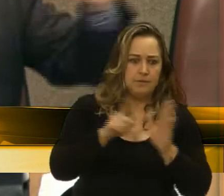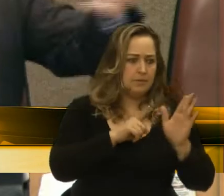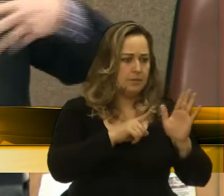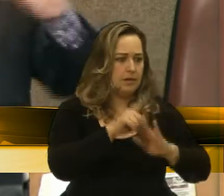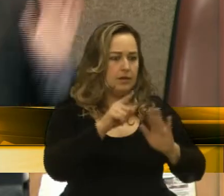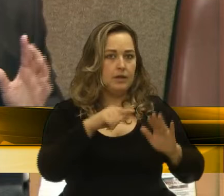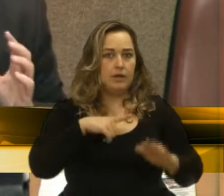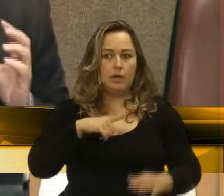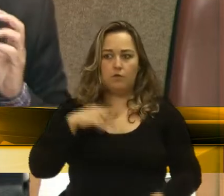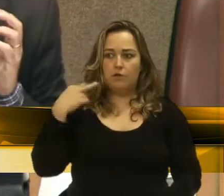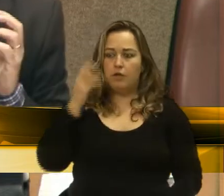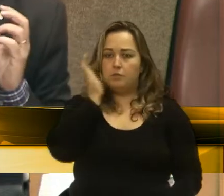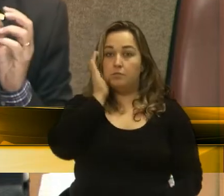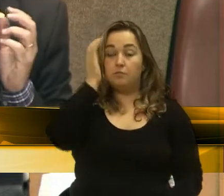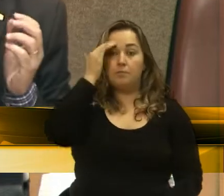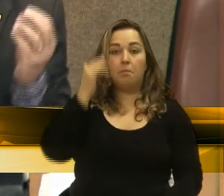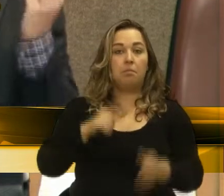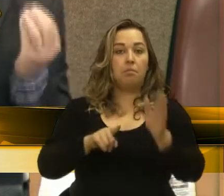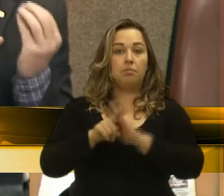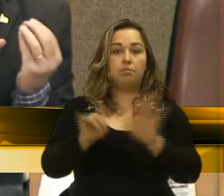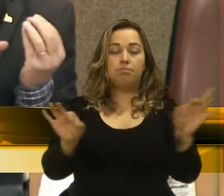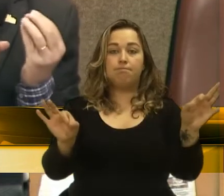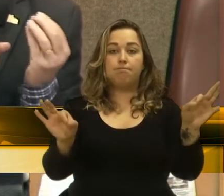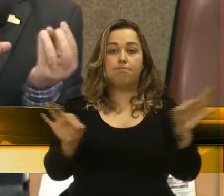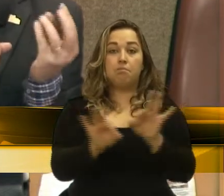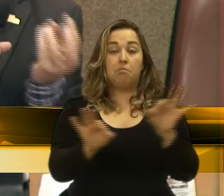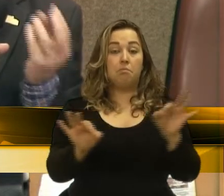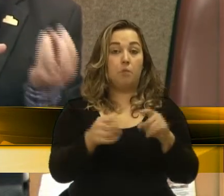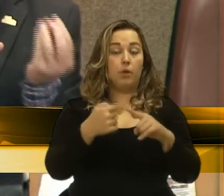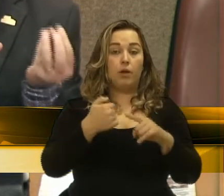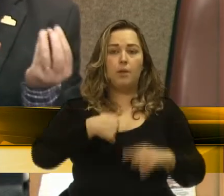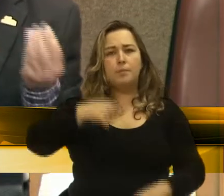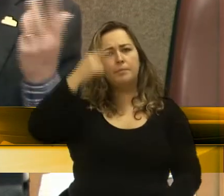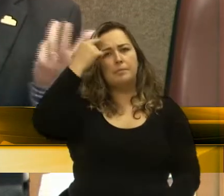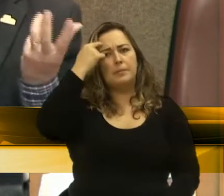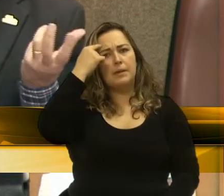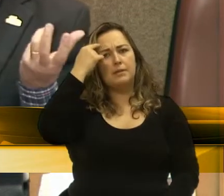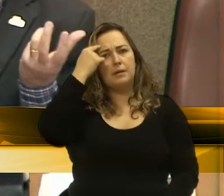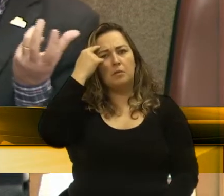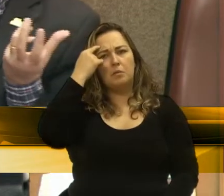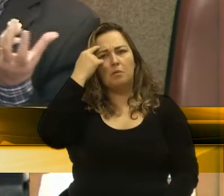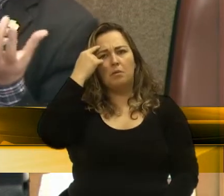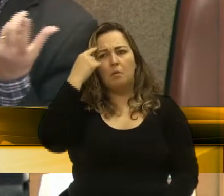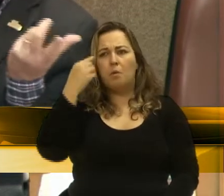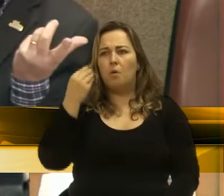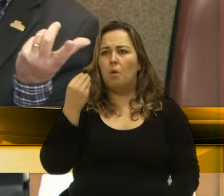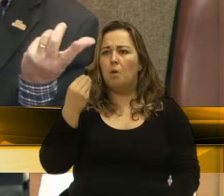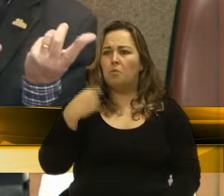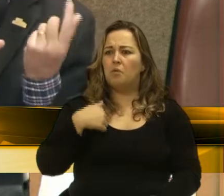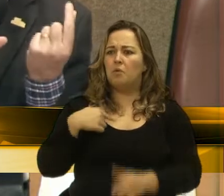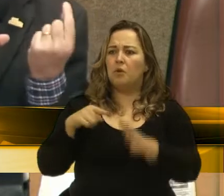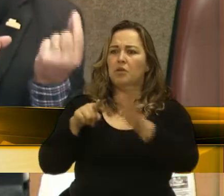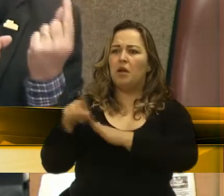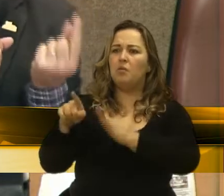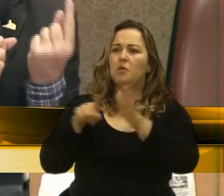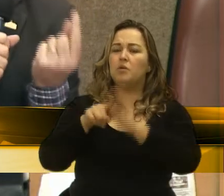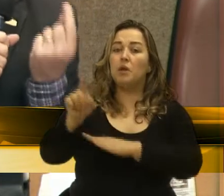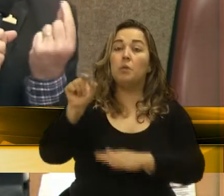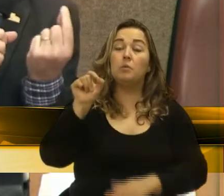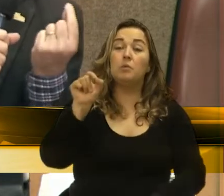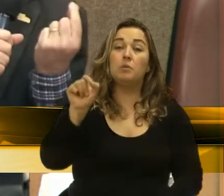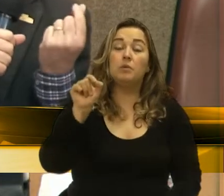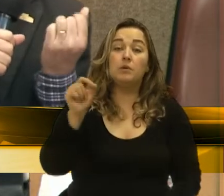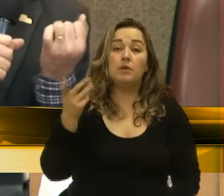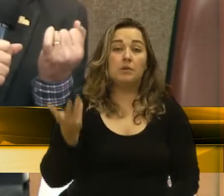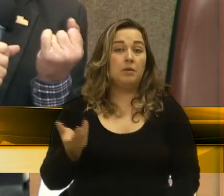eu e o vereador Felipe não fizemos nenhuma, porque, sinceramente, eu fiquei pensando o tempo todo que tipo de pergunta que eu faria para ela, para não